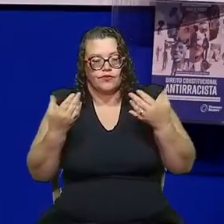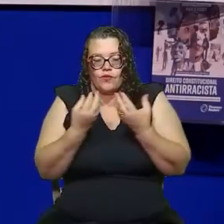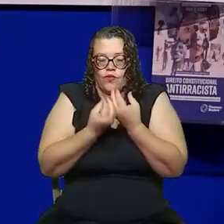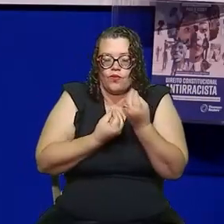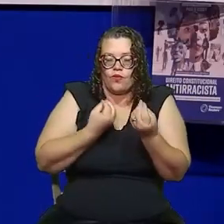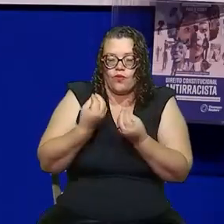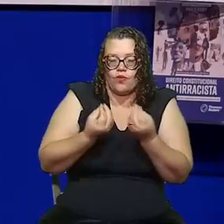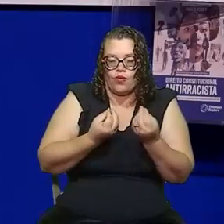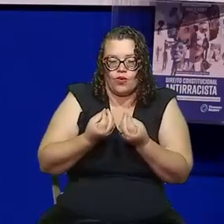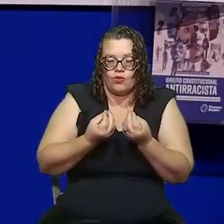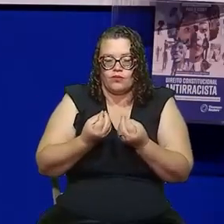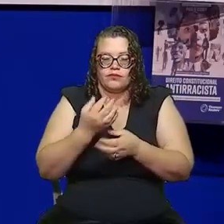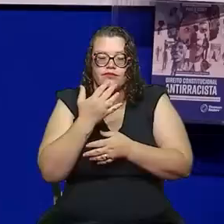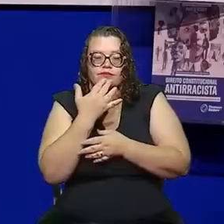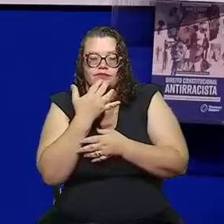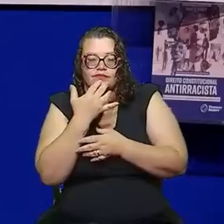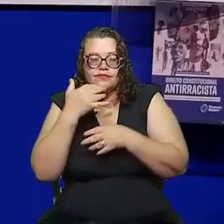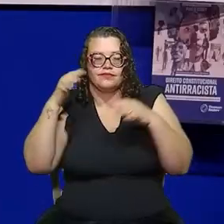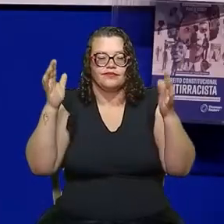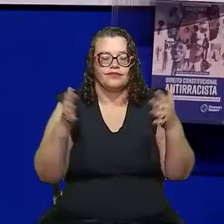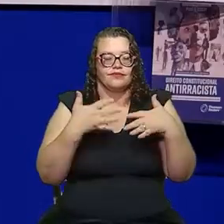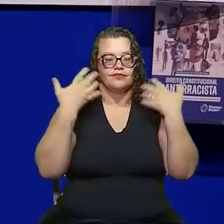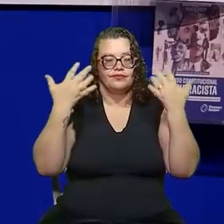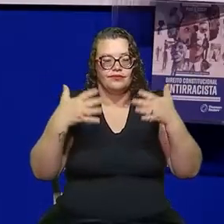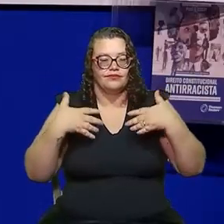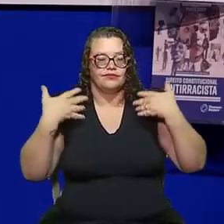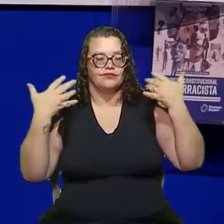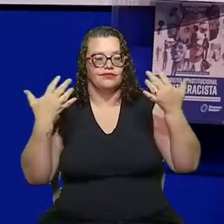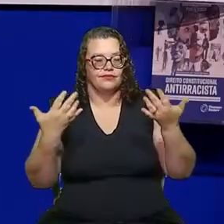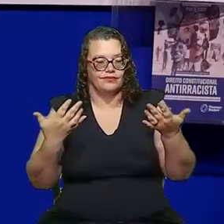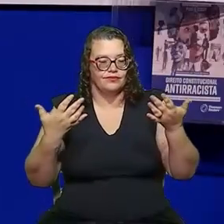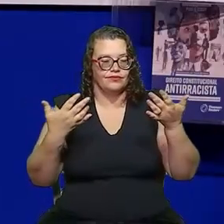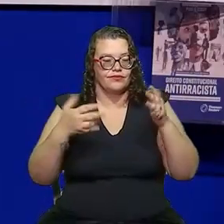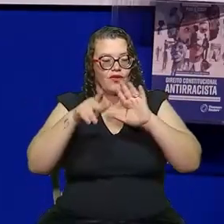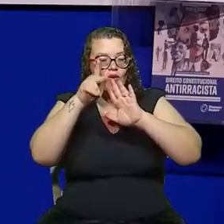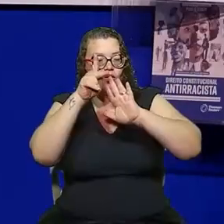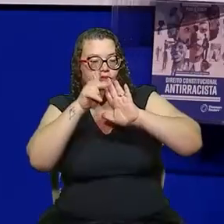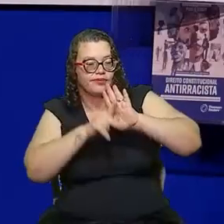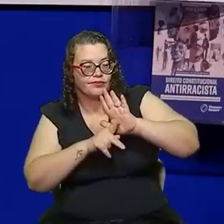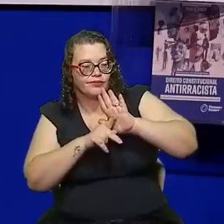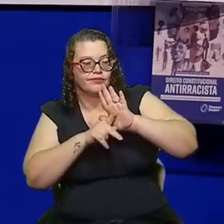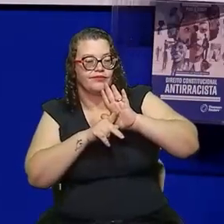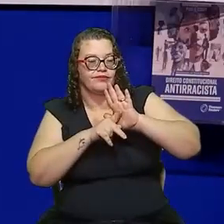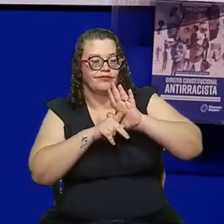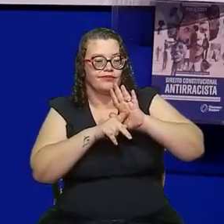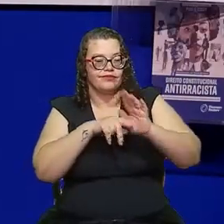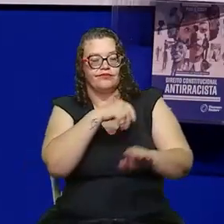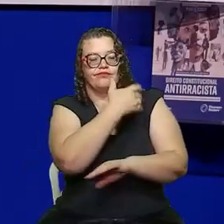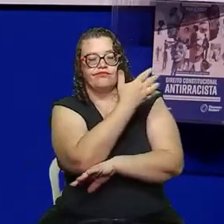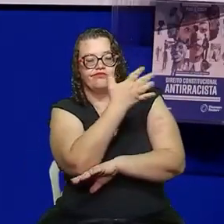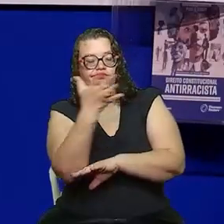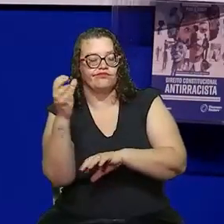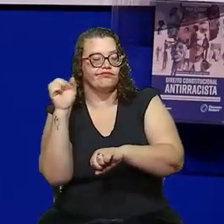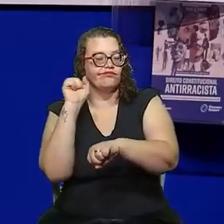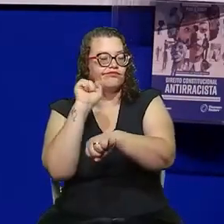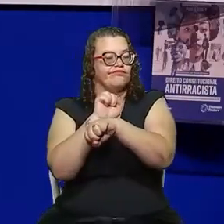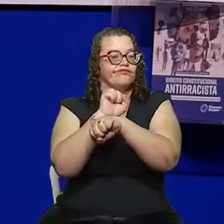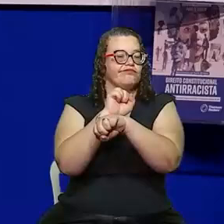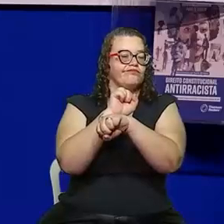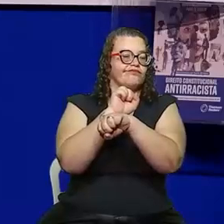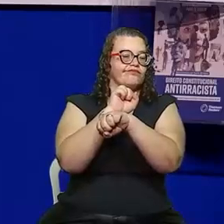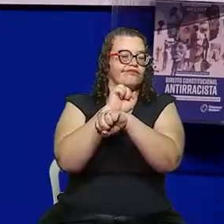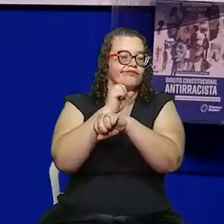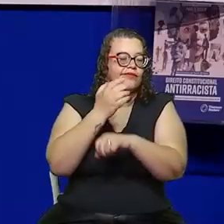festa colorida, mas truncada, projeto da natureza interrompido ao azar